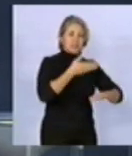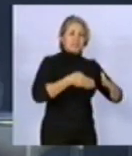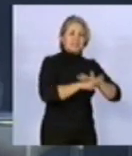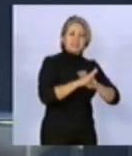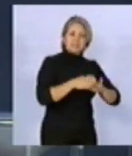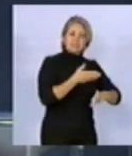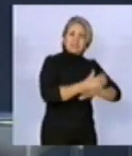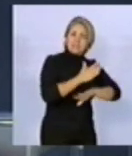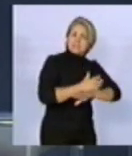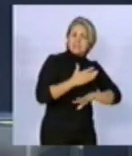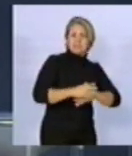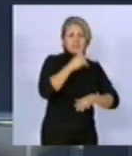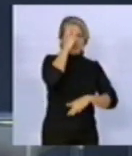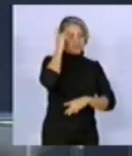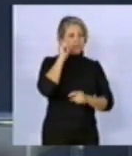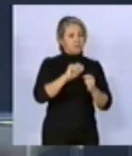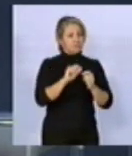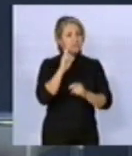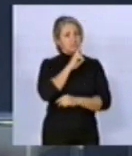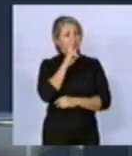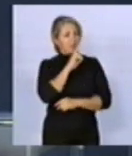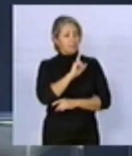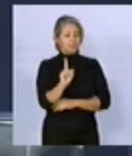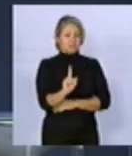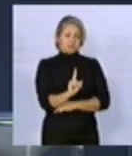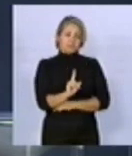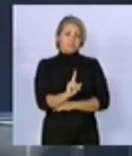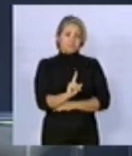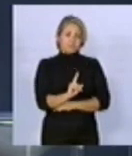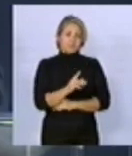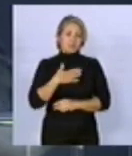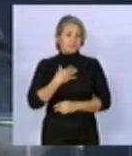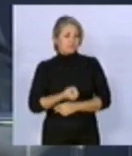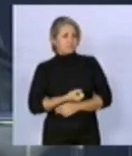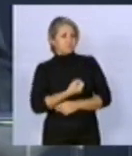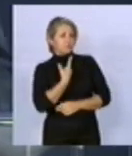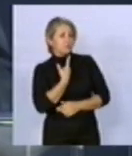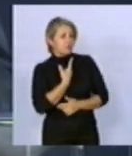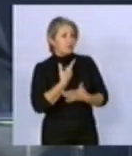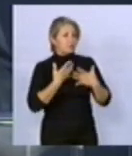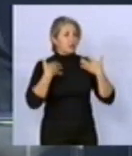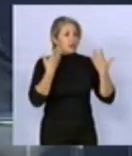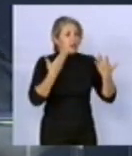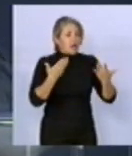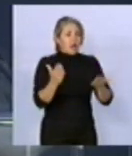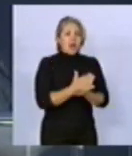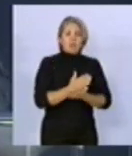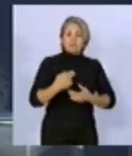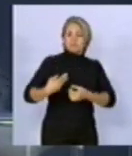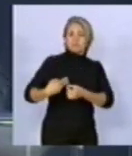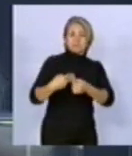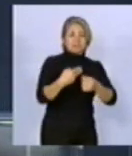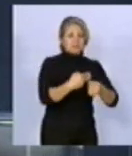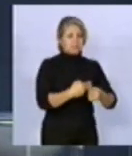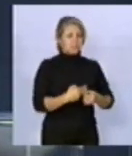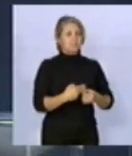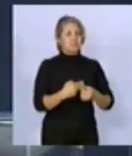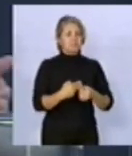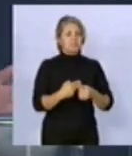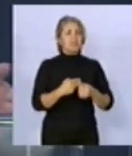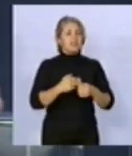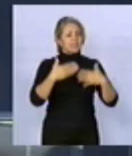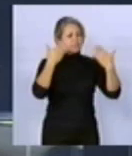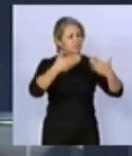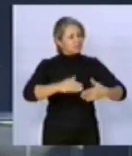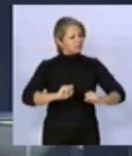do dia para a noite então é me assusta muito ver alguns municípios que já diante de